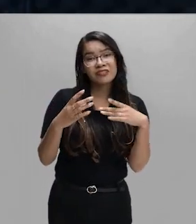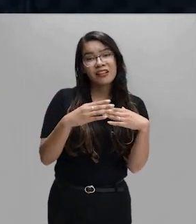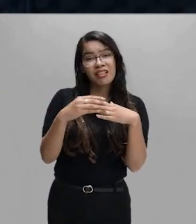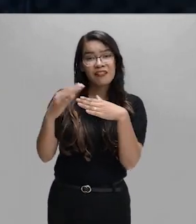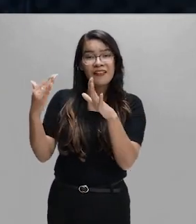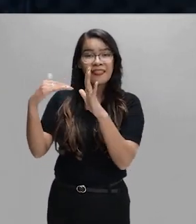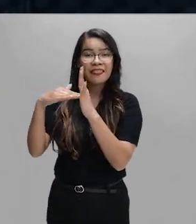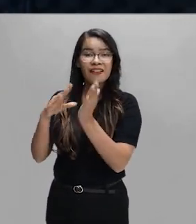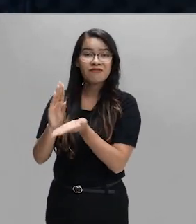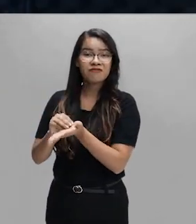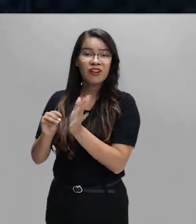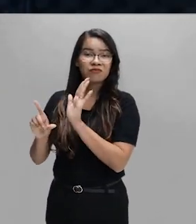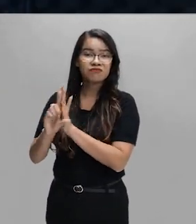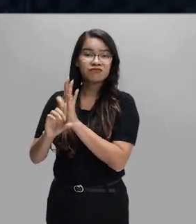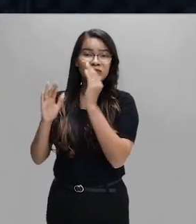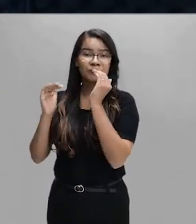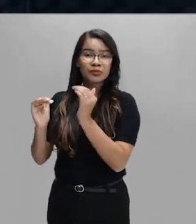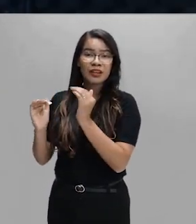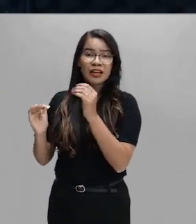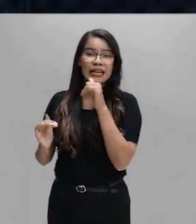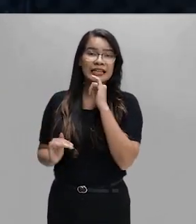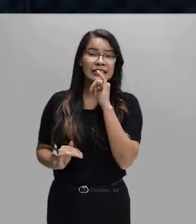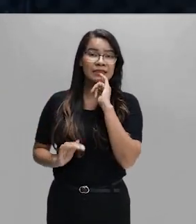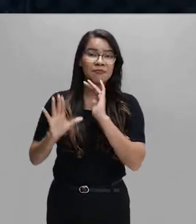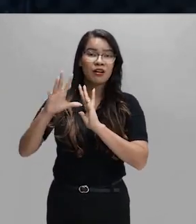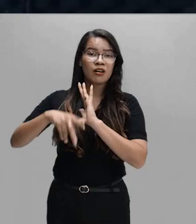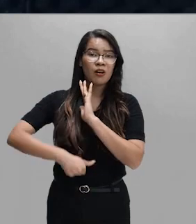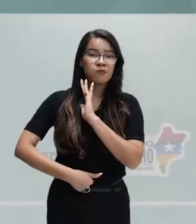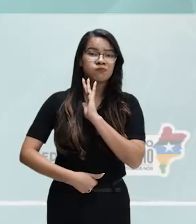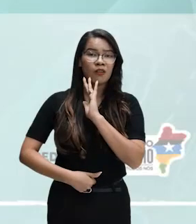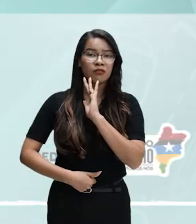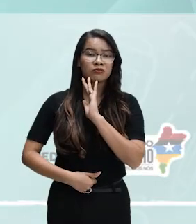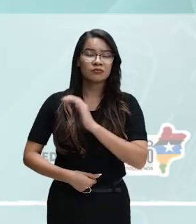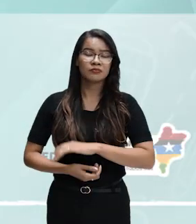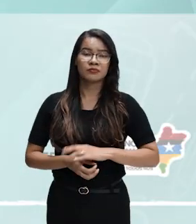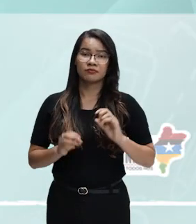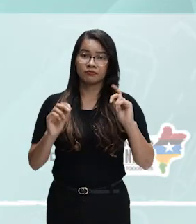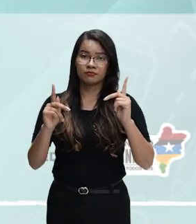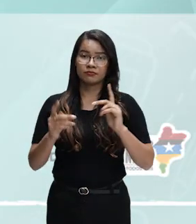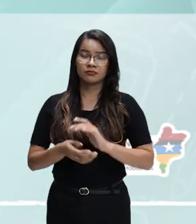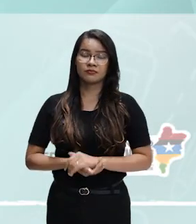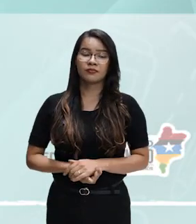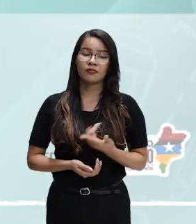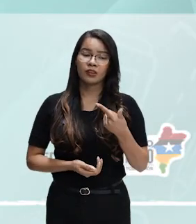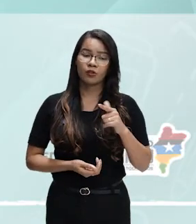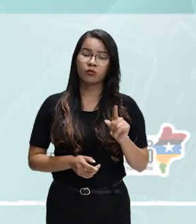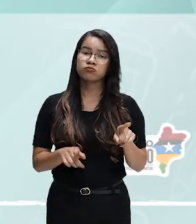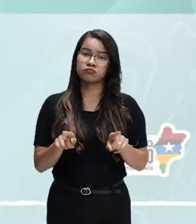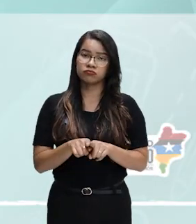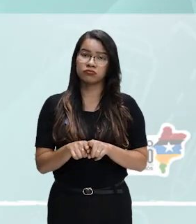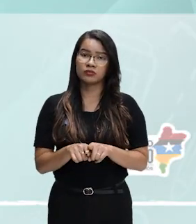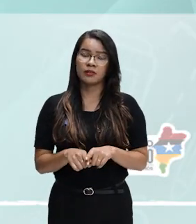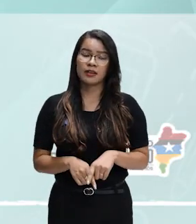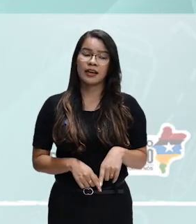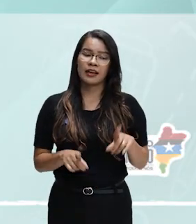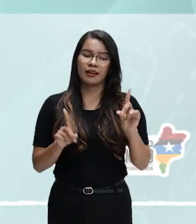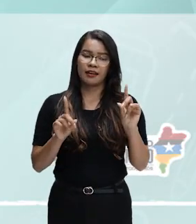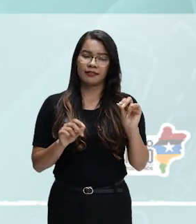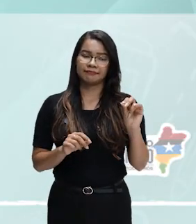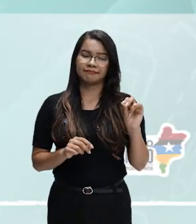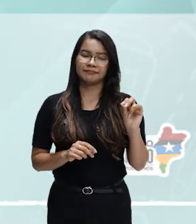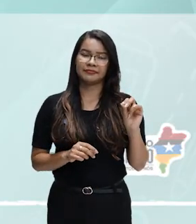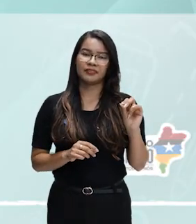criminalidade. Como, por exemplo, assalto, roubos, furtos, etc. Beleza? Outro fator, a decadência de